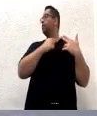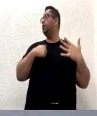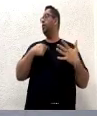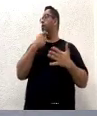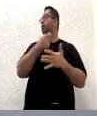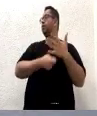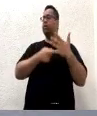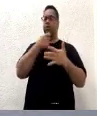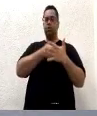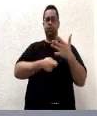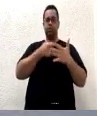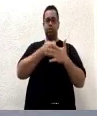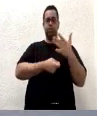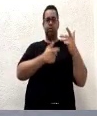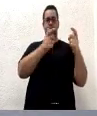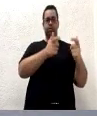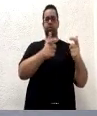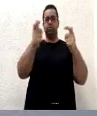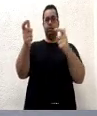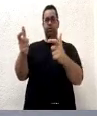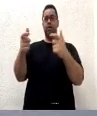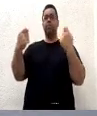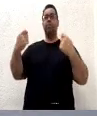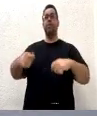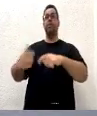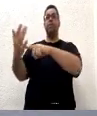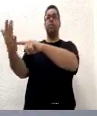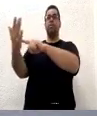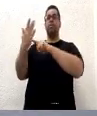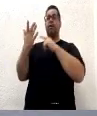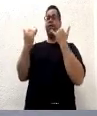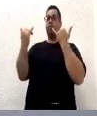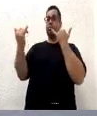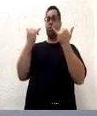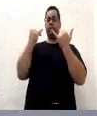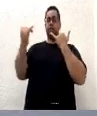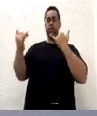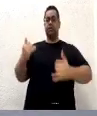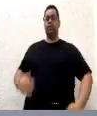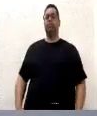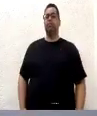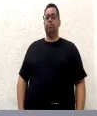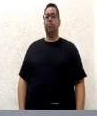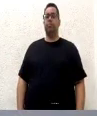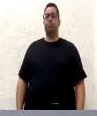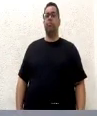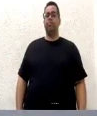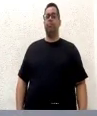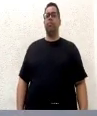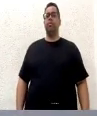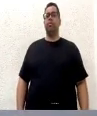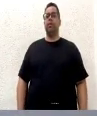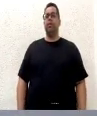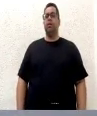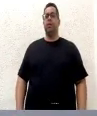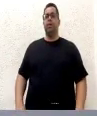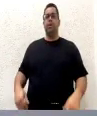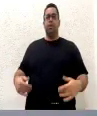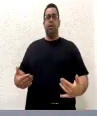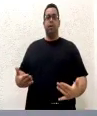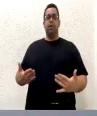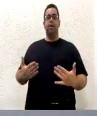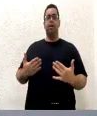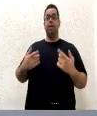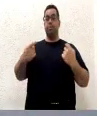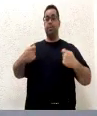das unidades, dados. Né? Então, assim, quem trabalha com todas essas informações da vigilância tem que ter